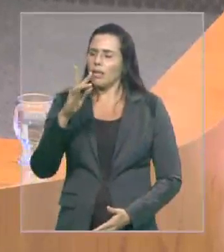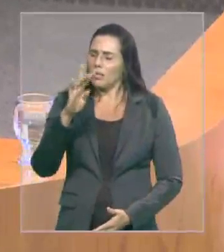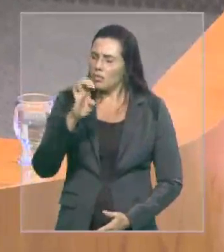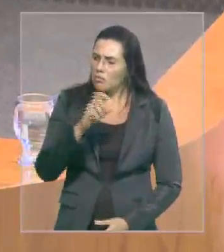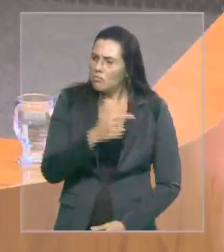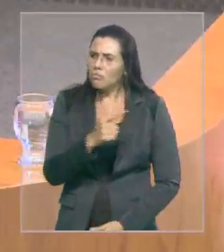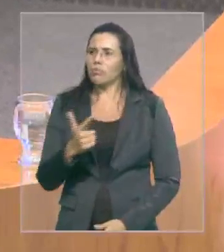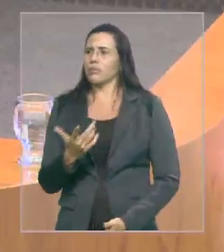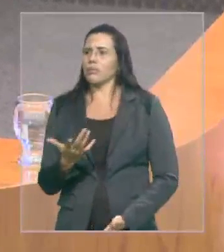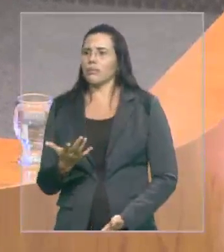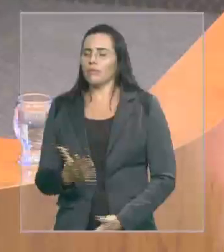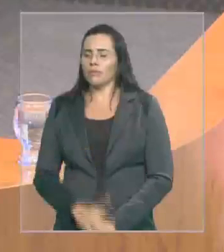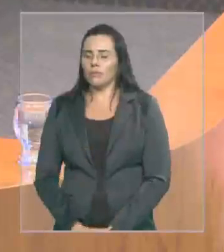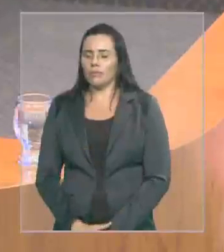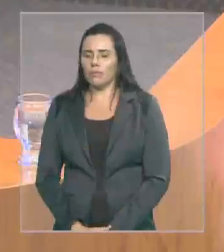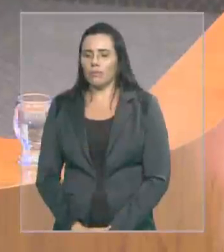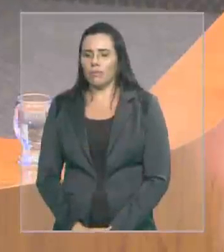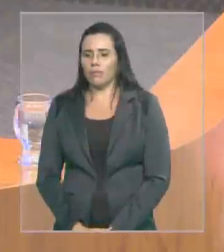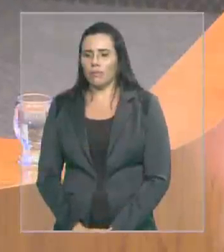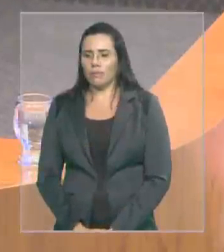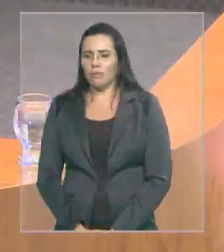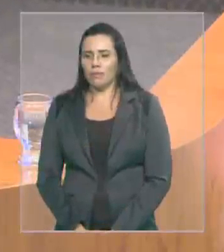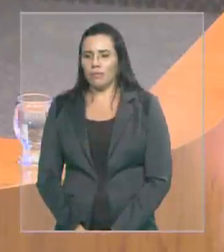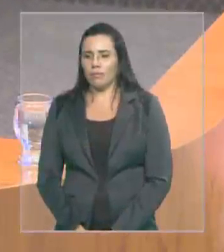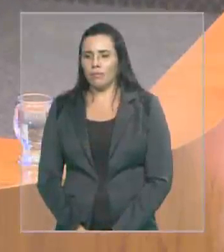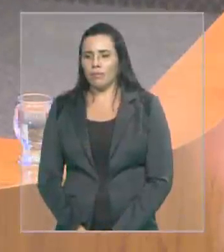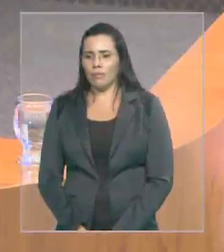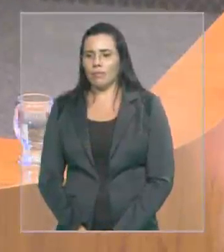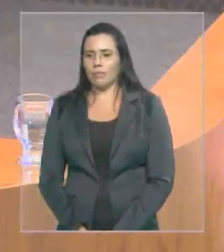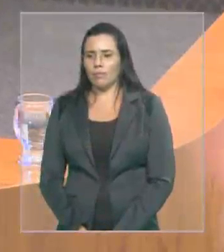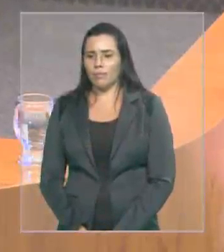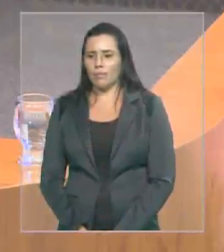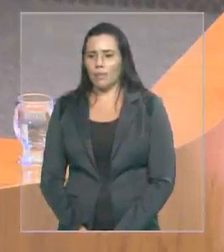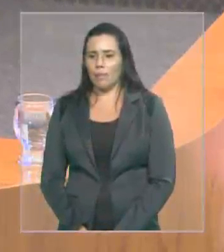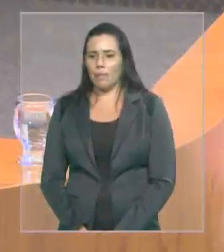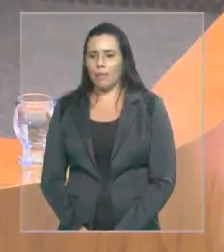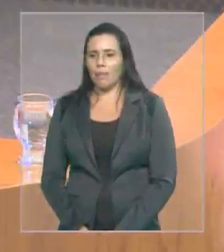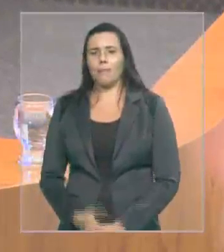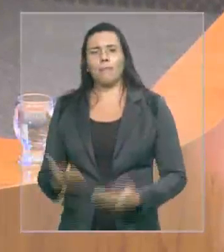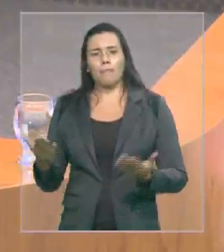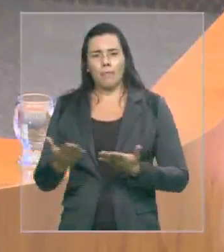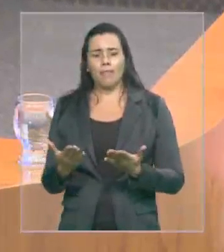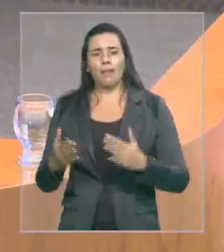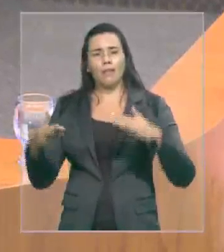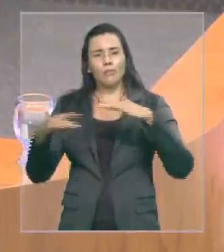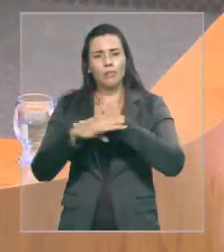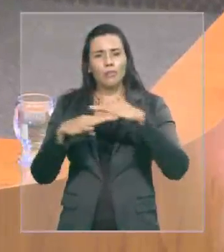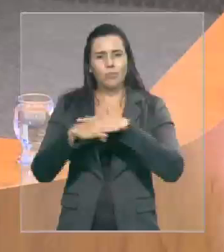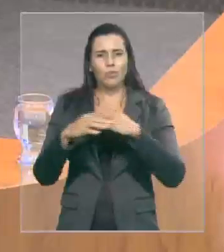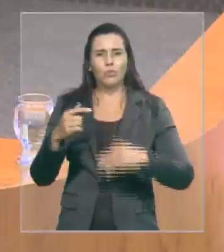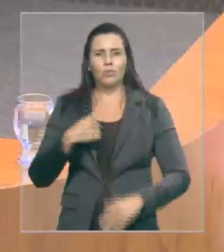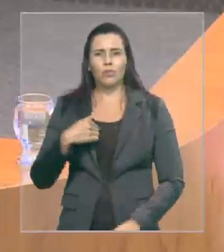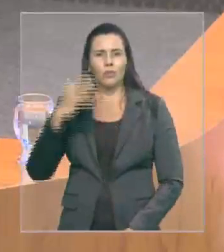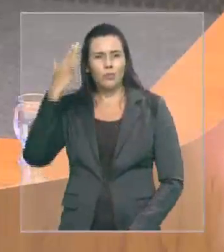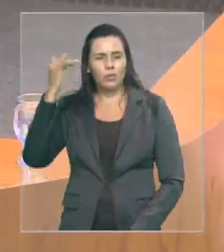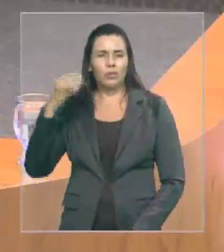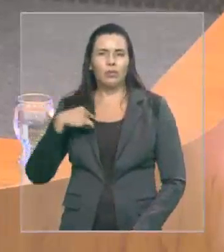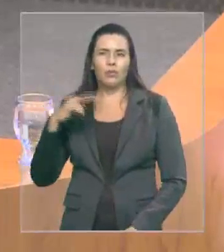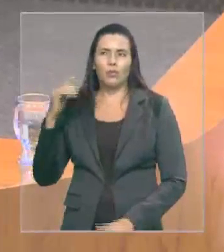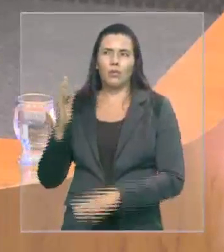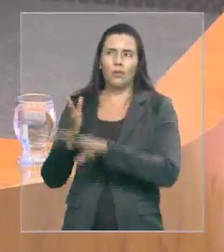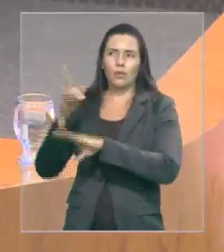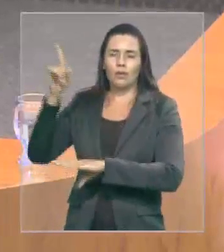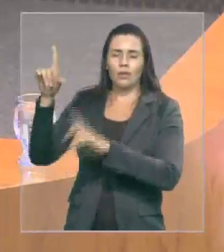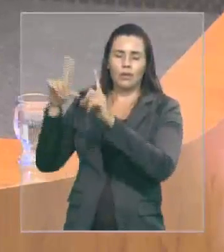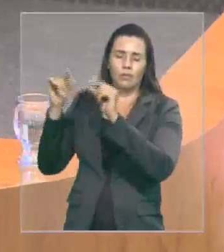Vossa Excelência, eu tenho a temática desta semana no transporte. Amanhã eu estarei em Brasília com uma atividade